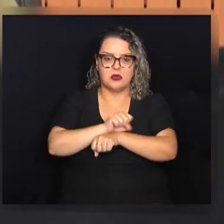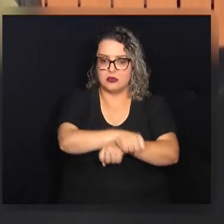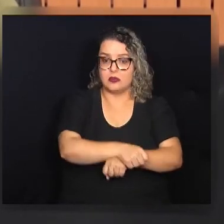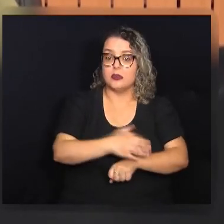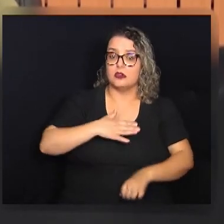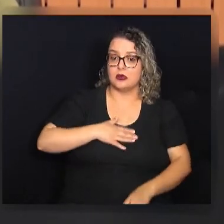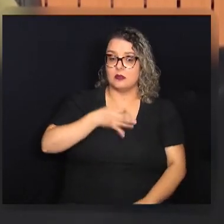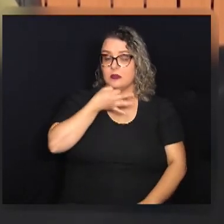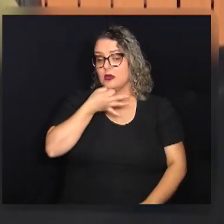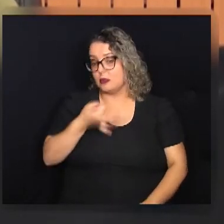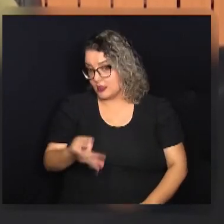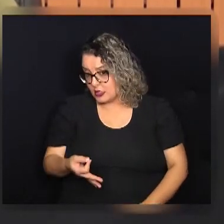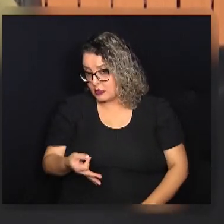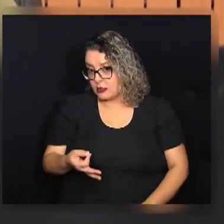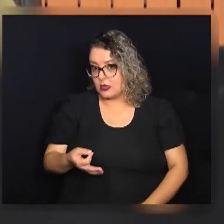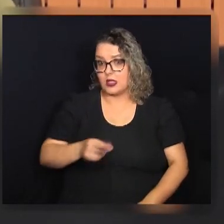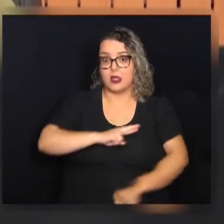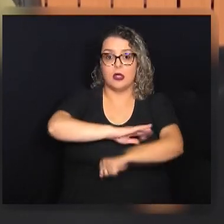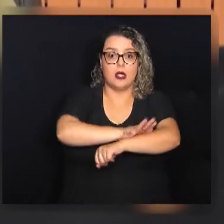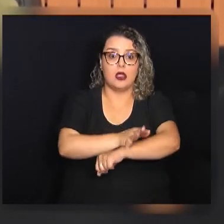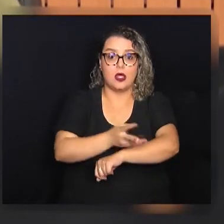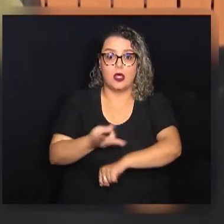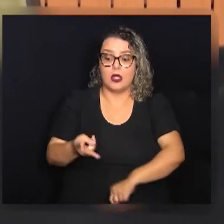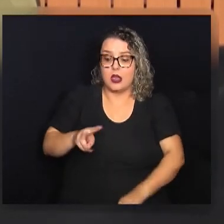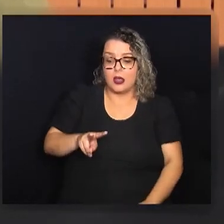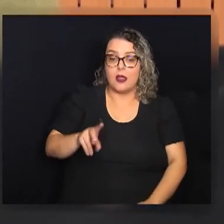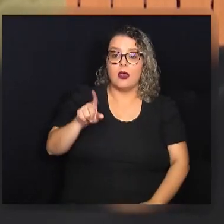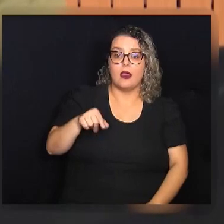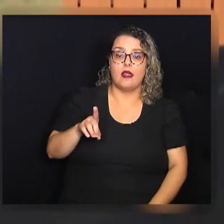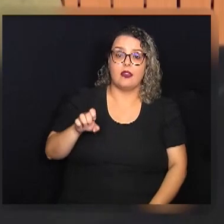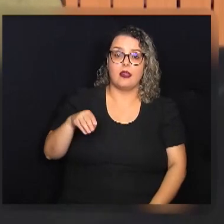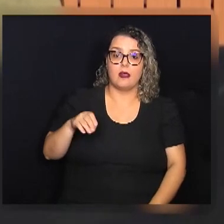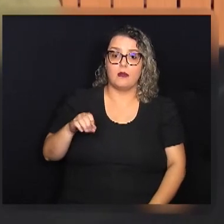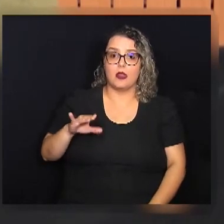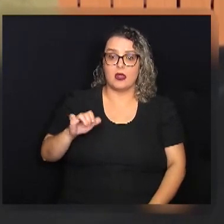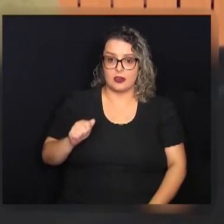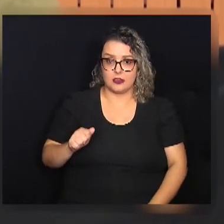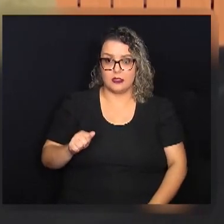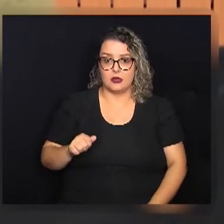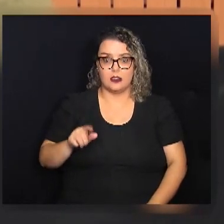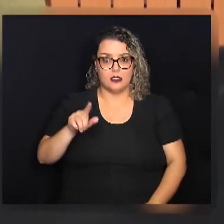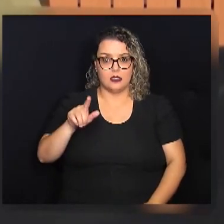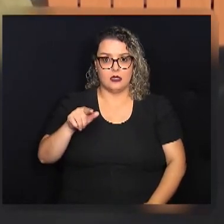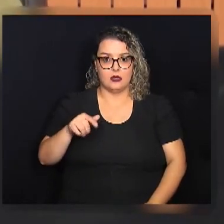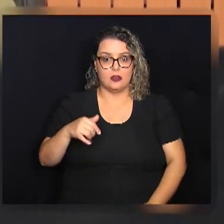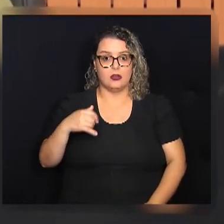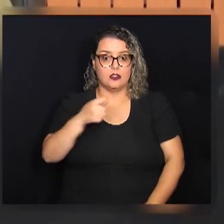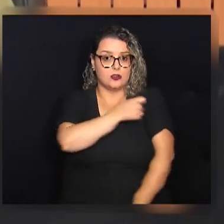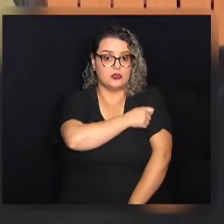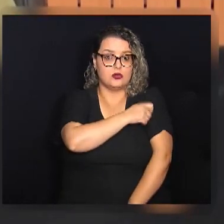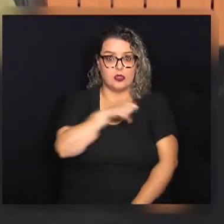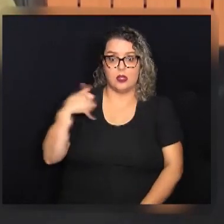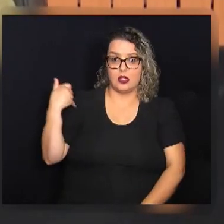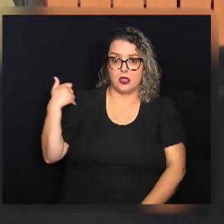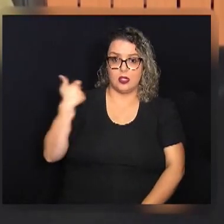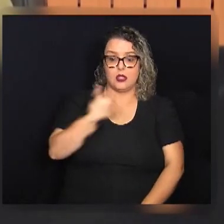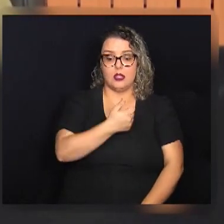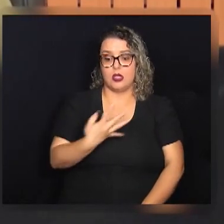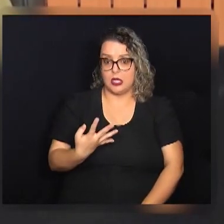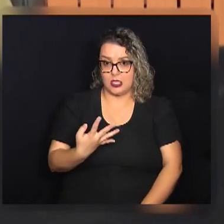concepção, racismo reverso é demência. Isso é um aluno de 14 anos, numa série